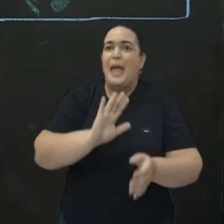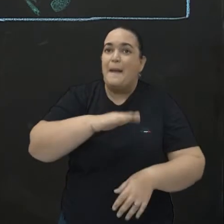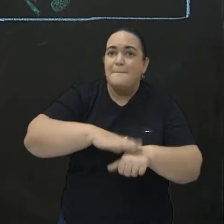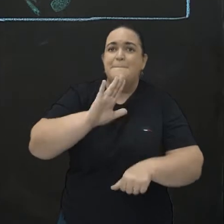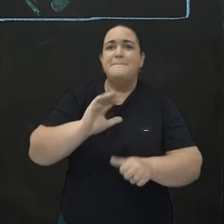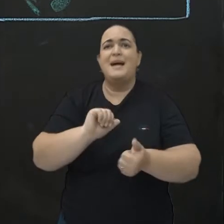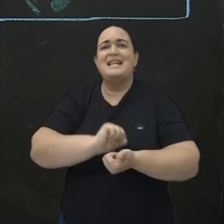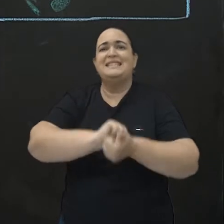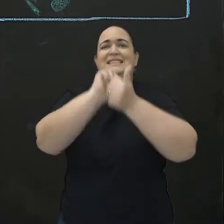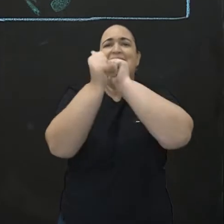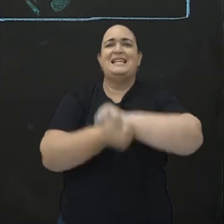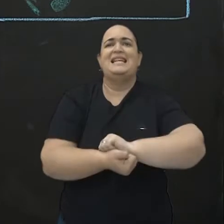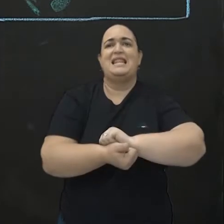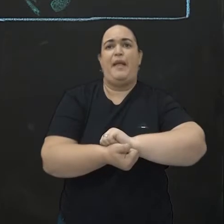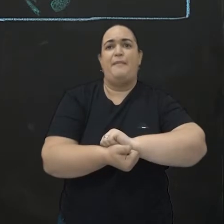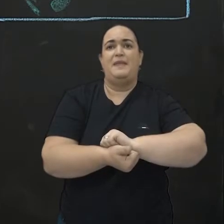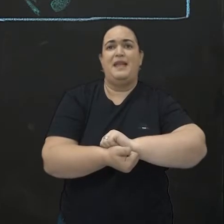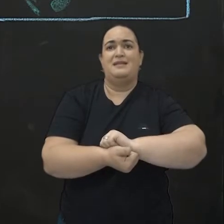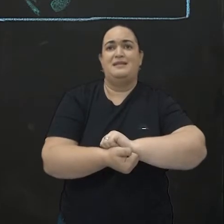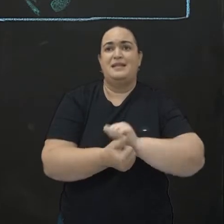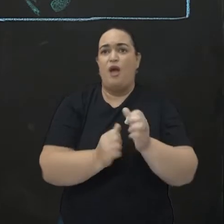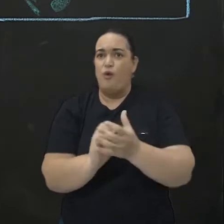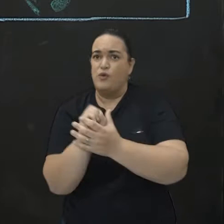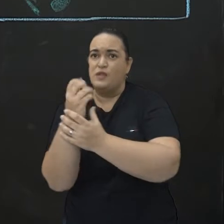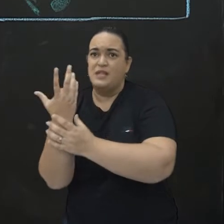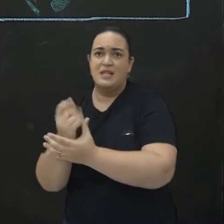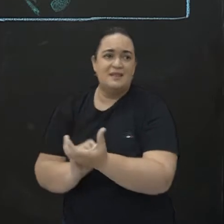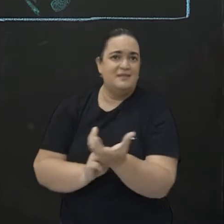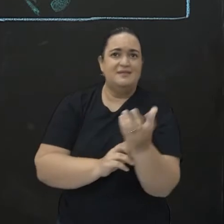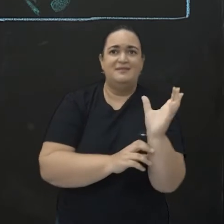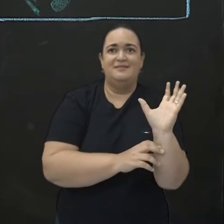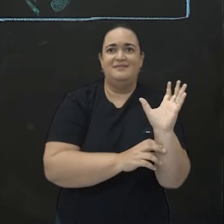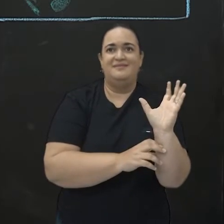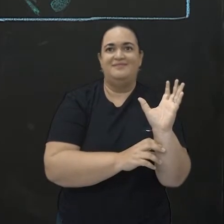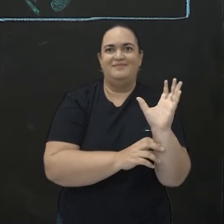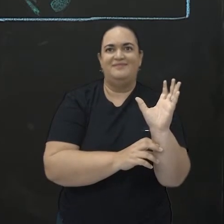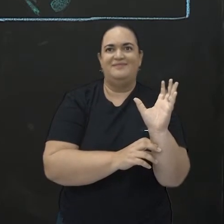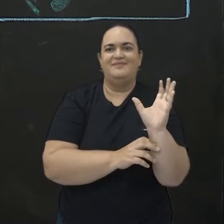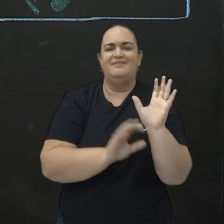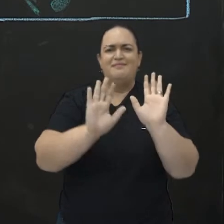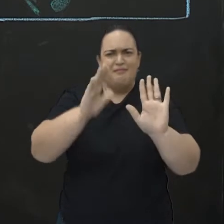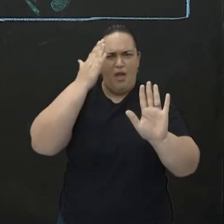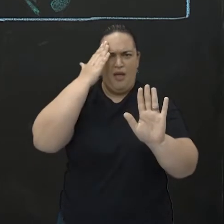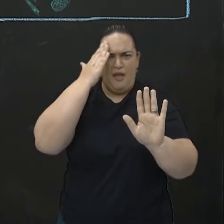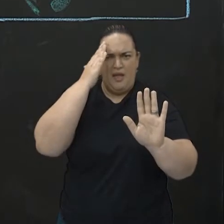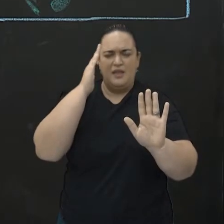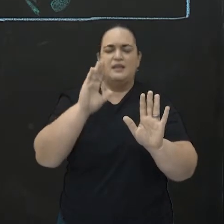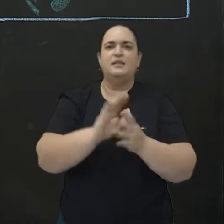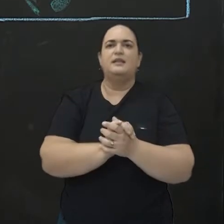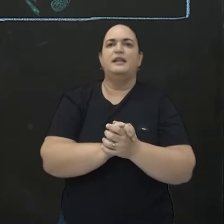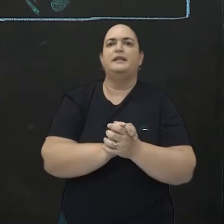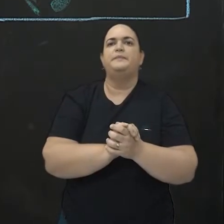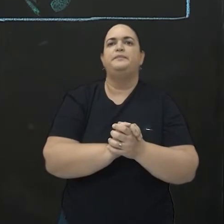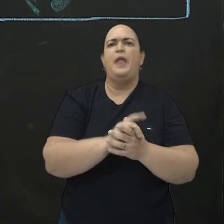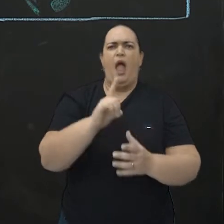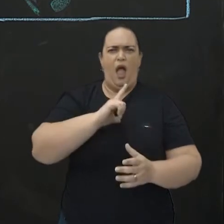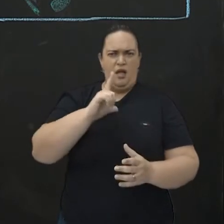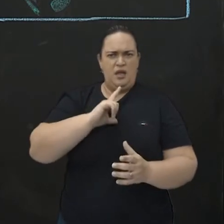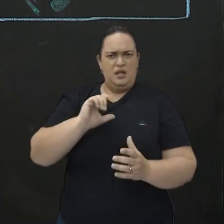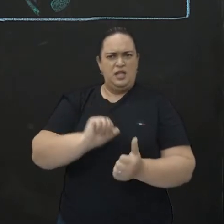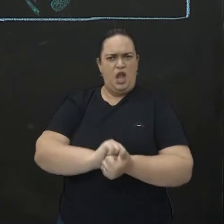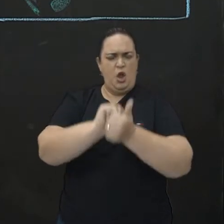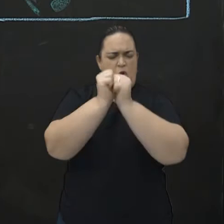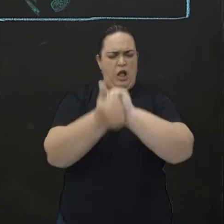adaptação biológica a toda essa característica. Vamos entender aqui que para ter aí uma adaptação, para